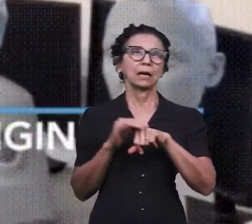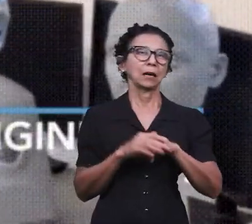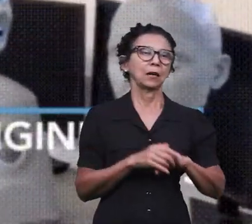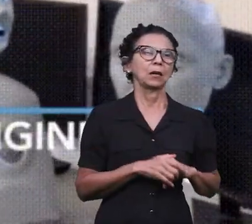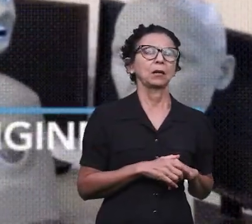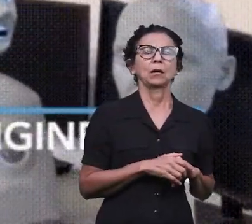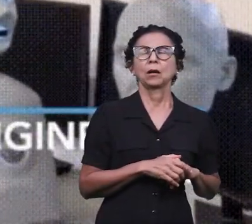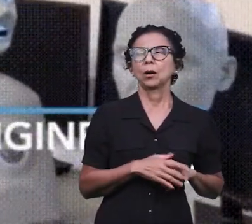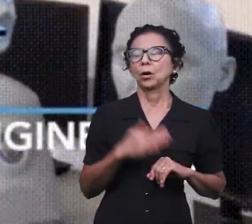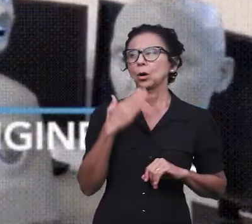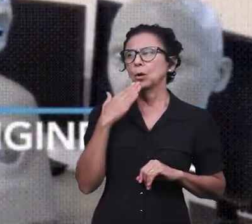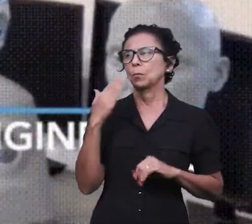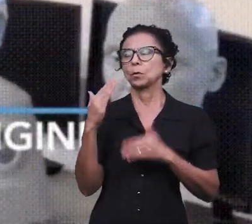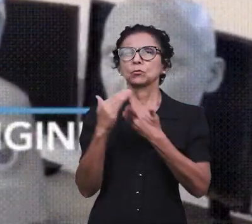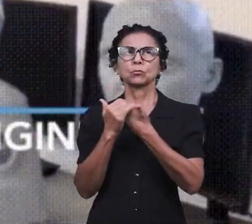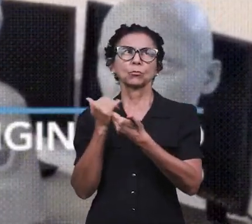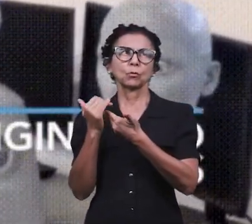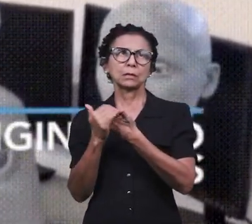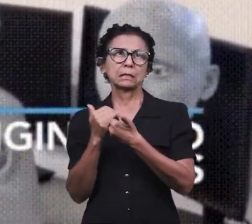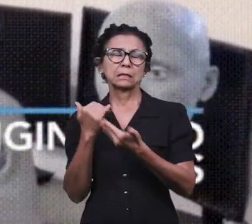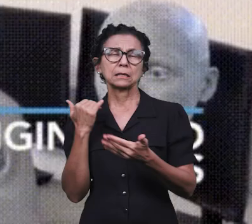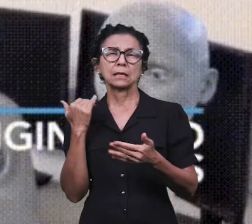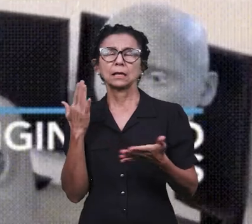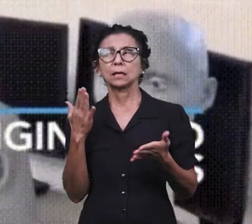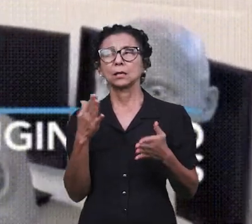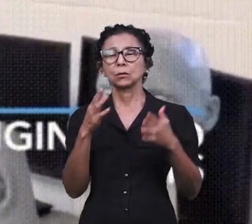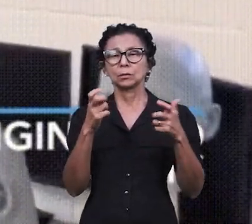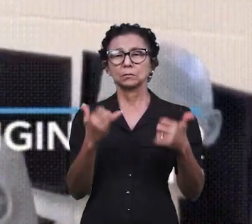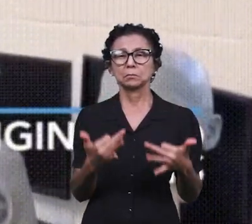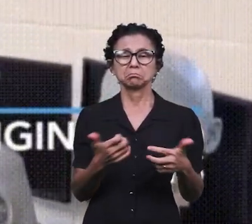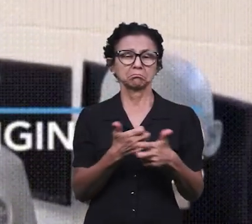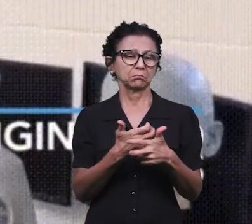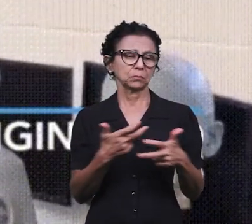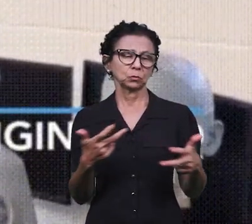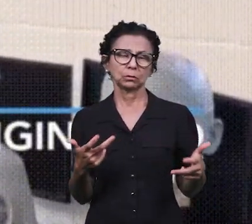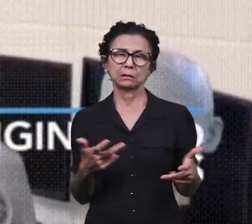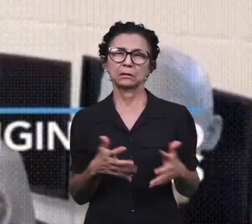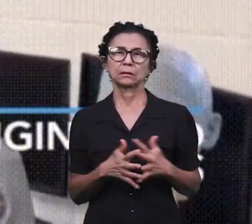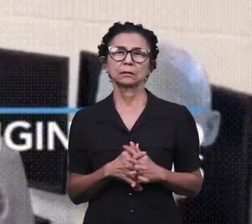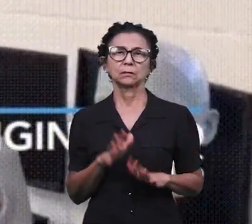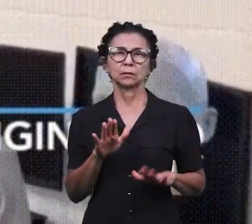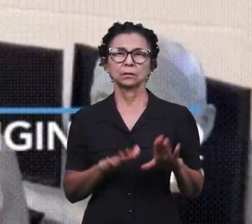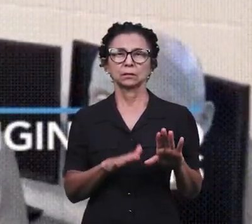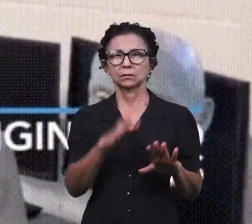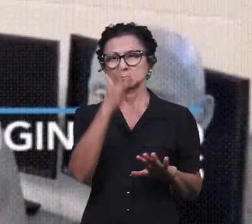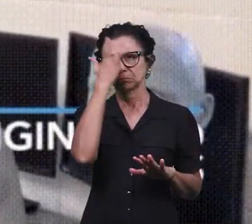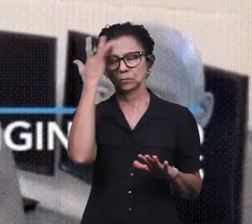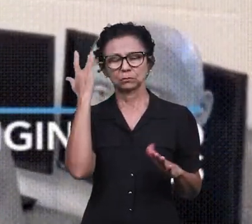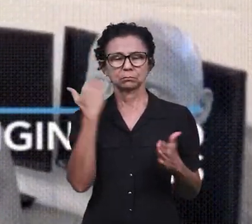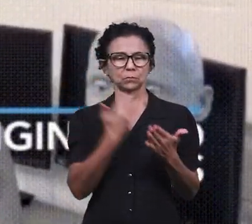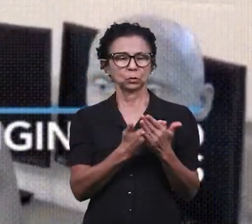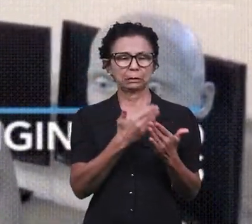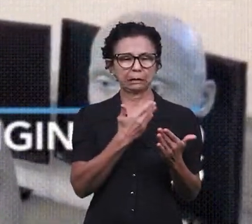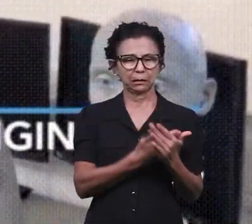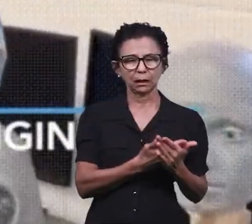na internet, pedir um conselho ou pedir que explique algo, né? Às vezes a pessoa está estudando e está com alguma